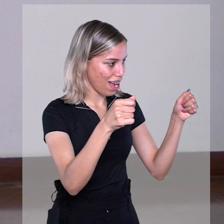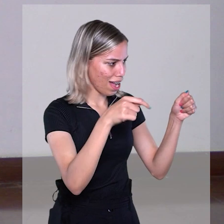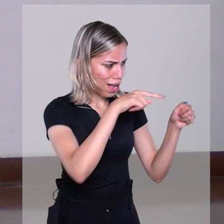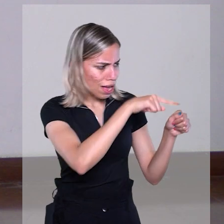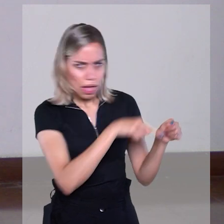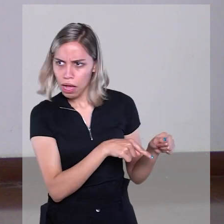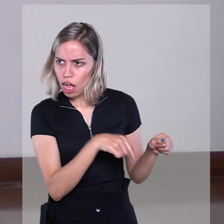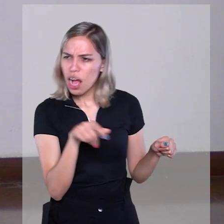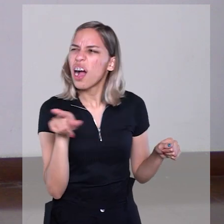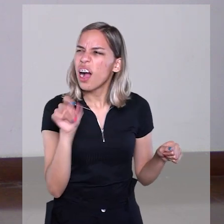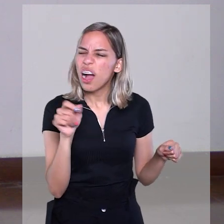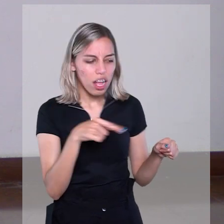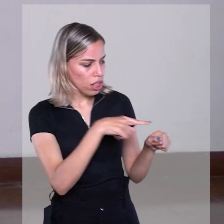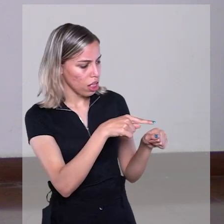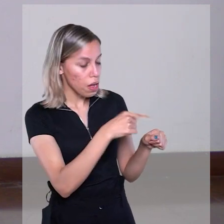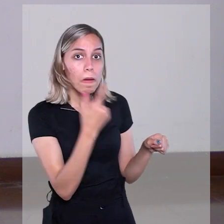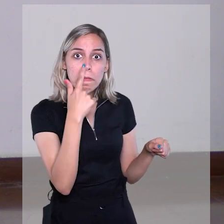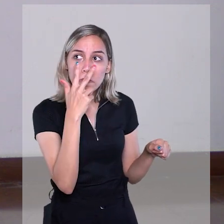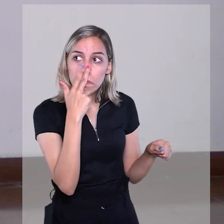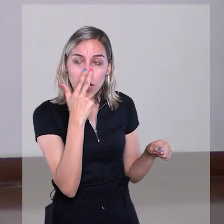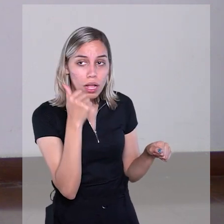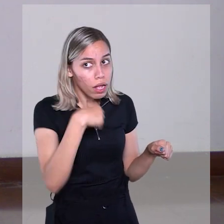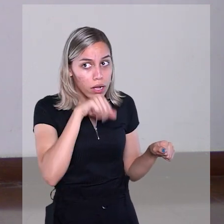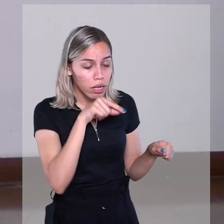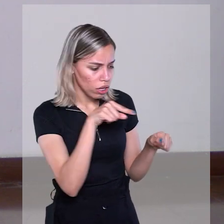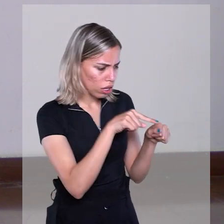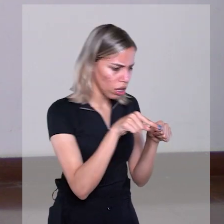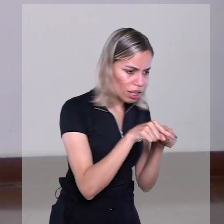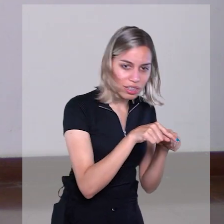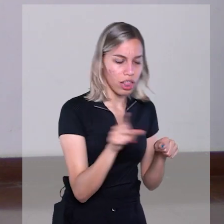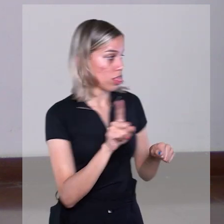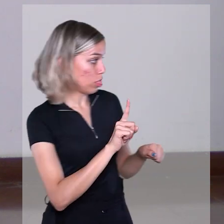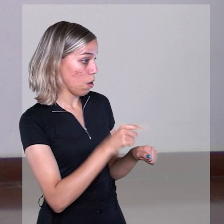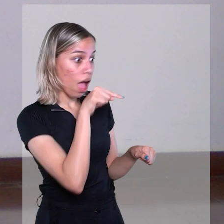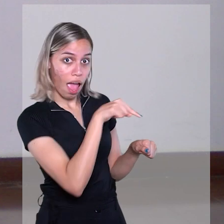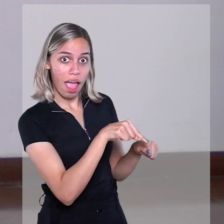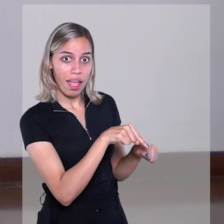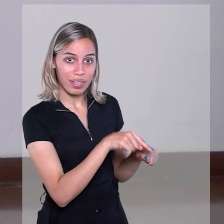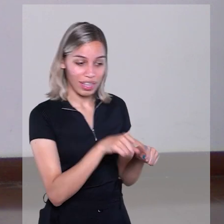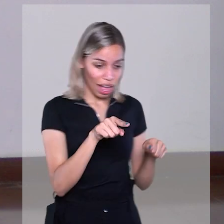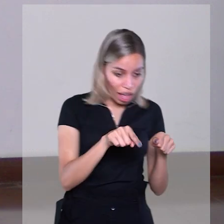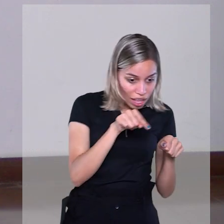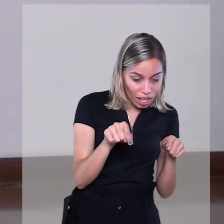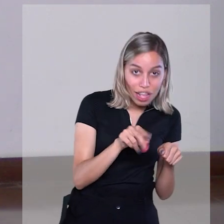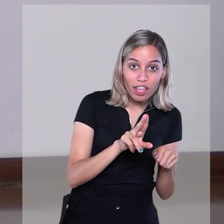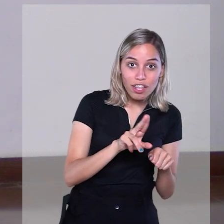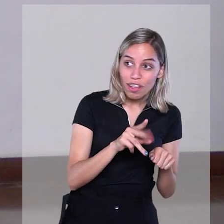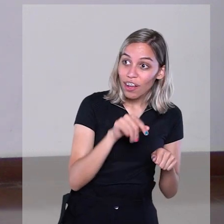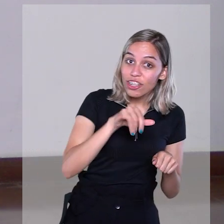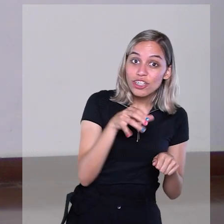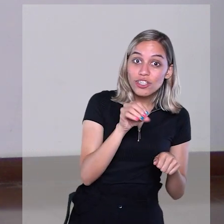meu nome. Gosto dele quando digo o meu nome completo. Ricardo José Aleixo de Brito. Um